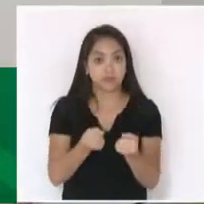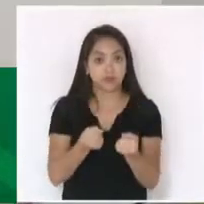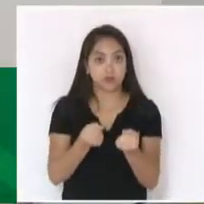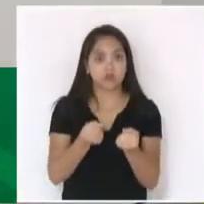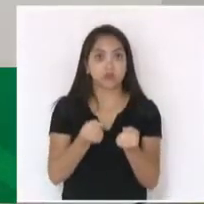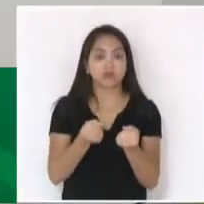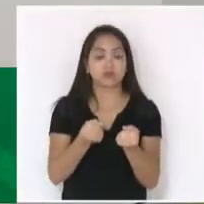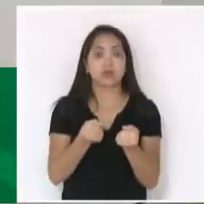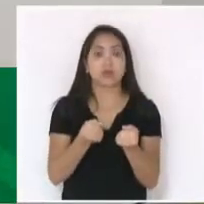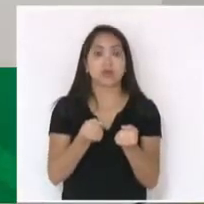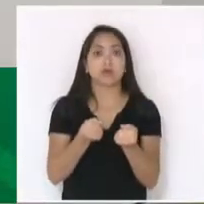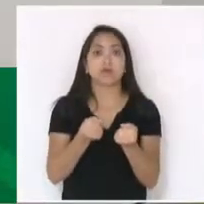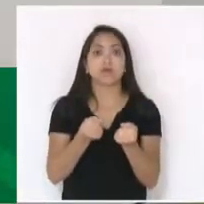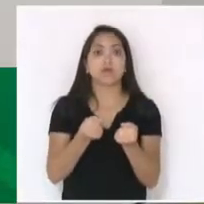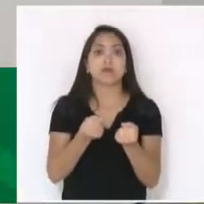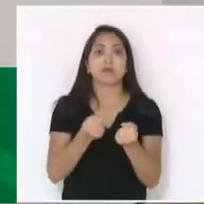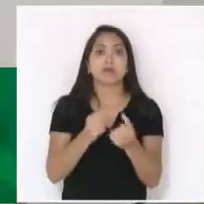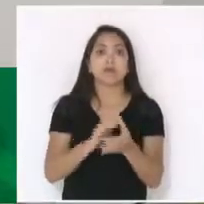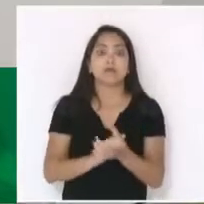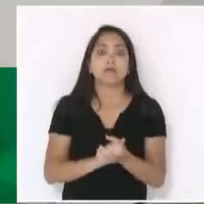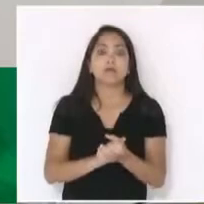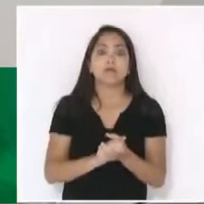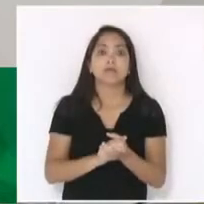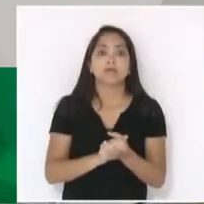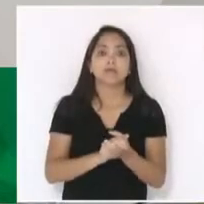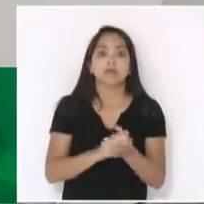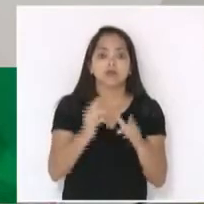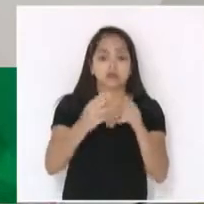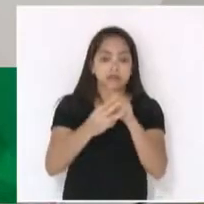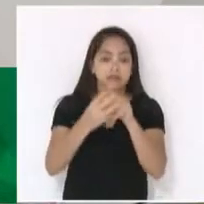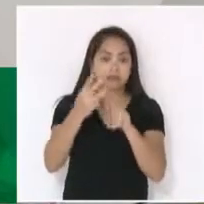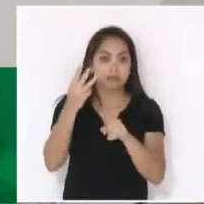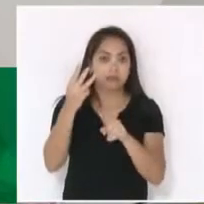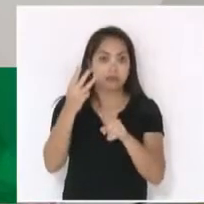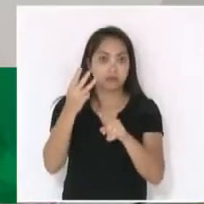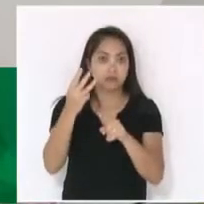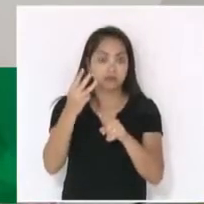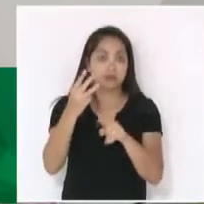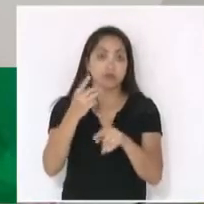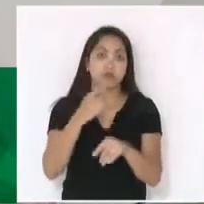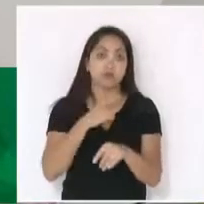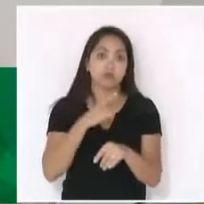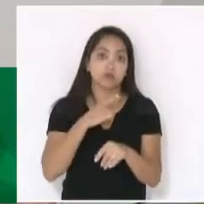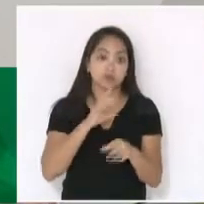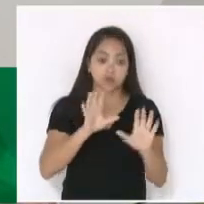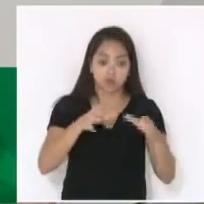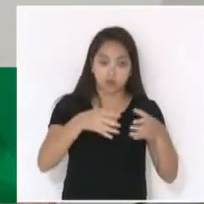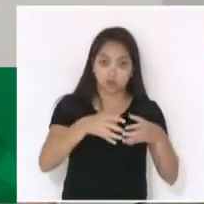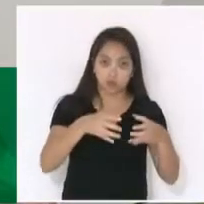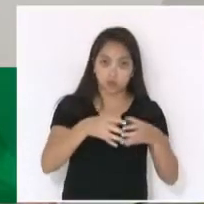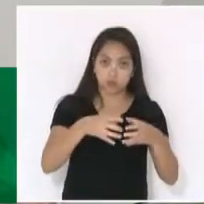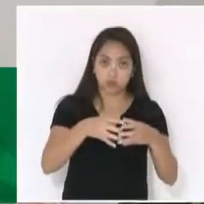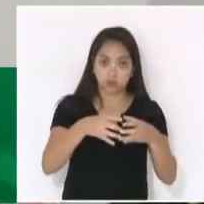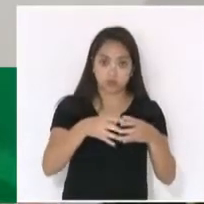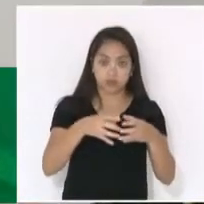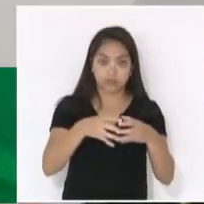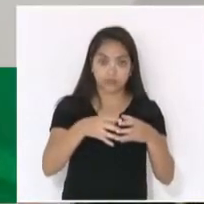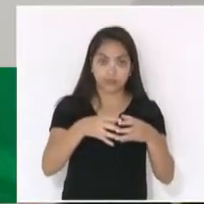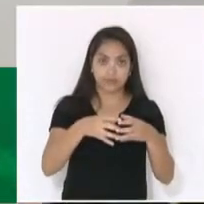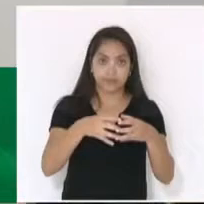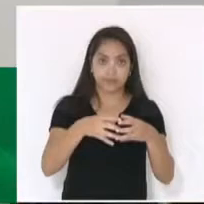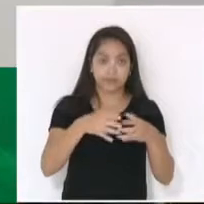e para fazer um levantamento de três coisas e eu tô com uma equipe a